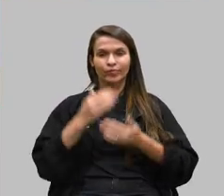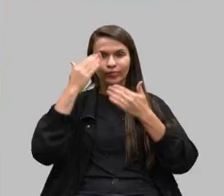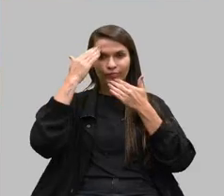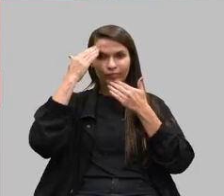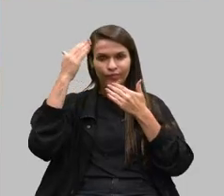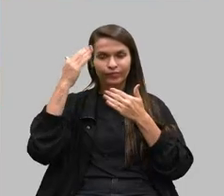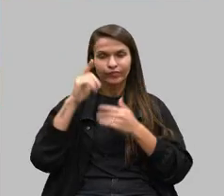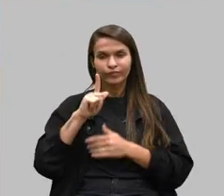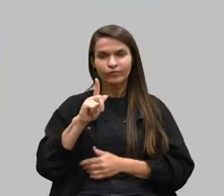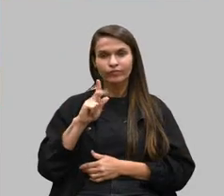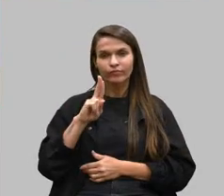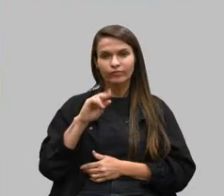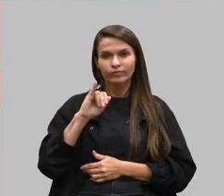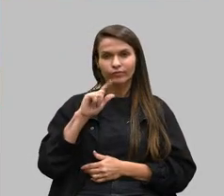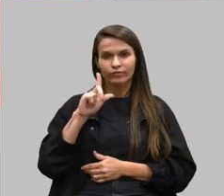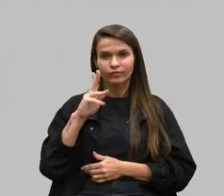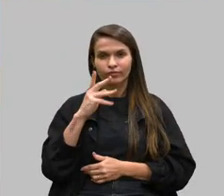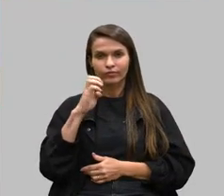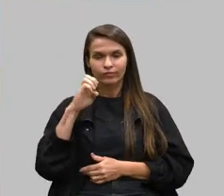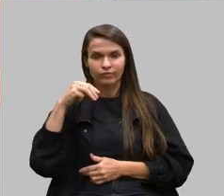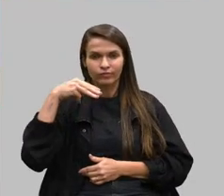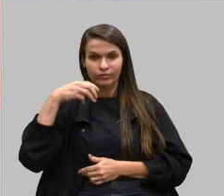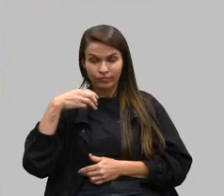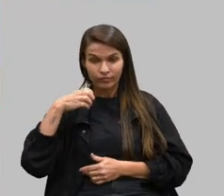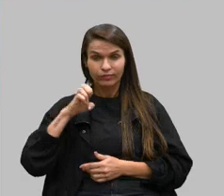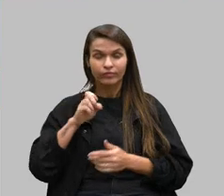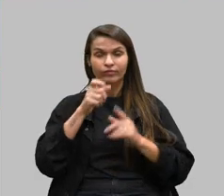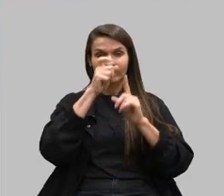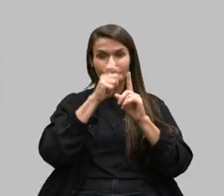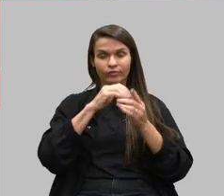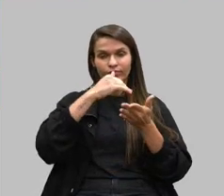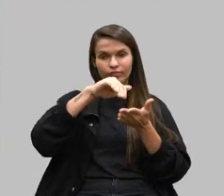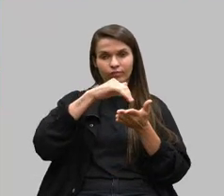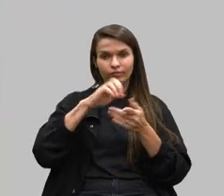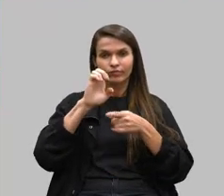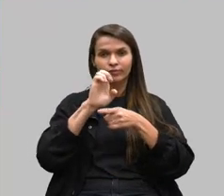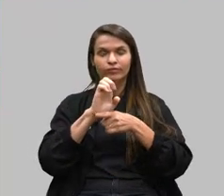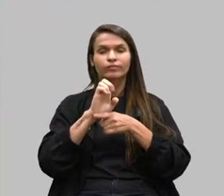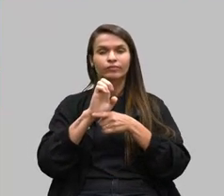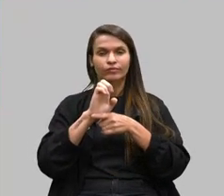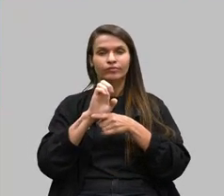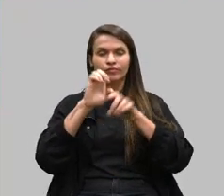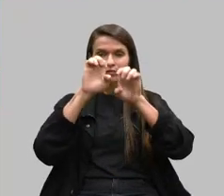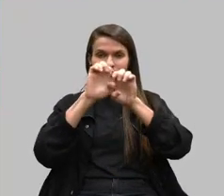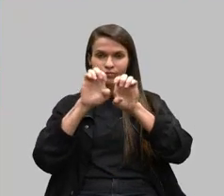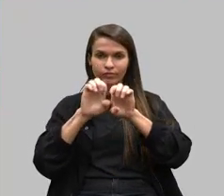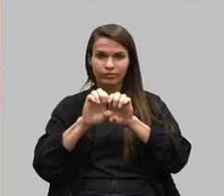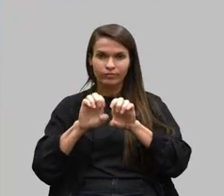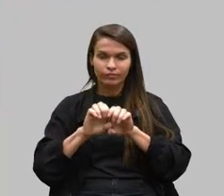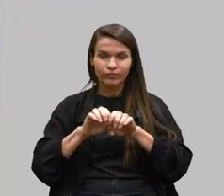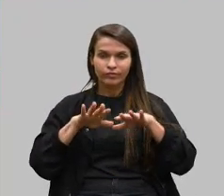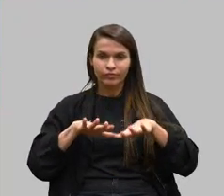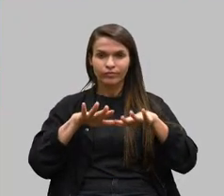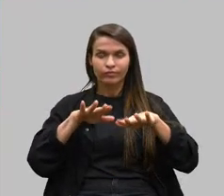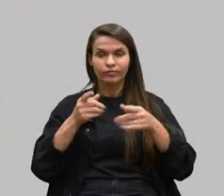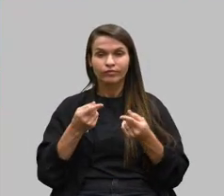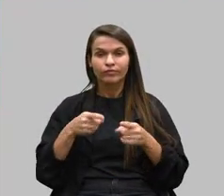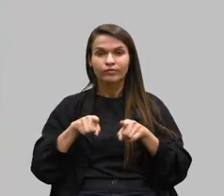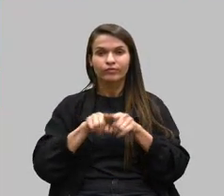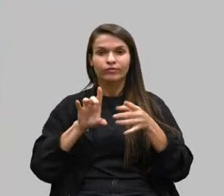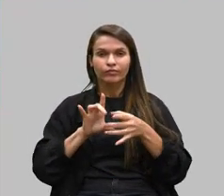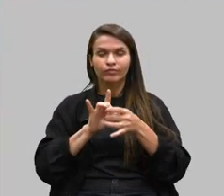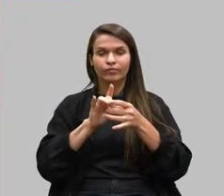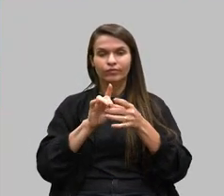Guilherme com a palavra o secretário da Secretaria de Estado de infraestrutura mobilidade e parcerias